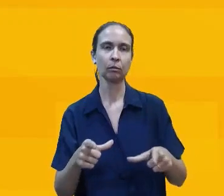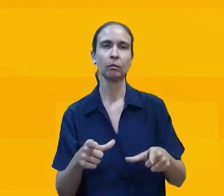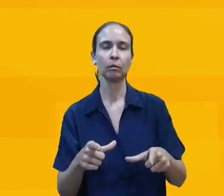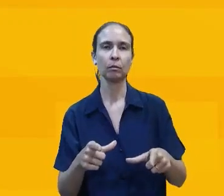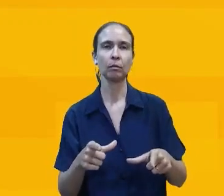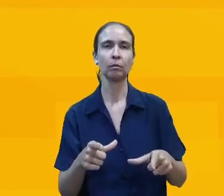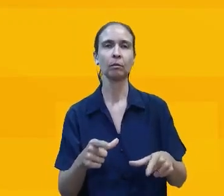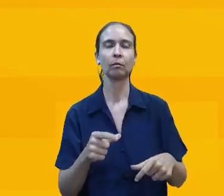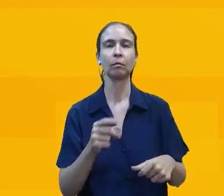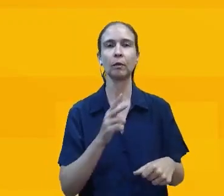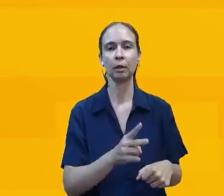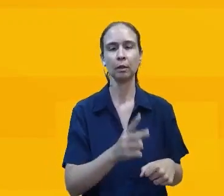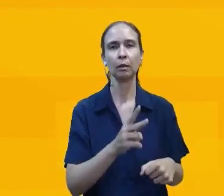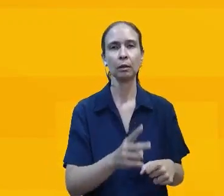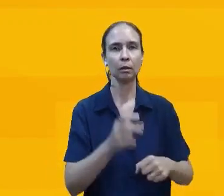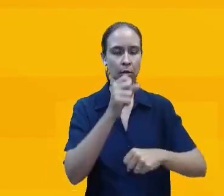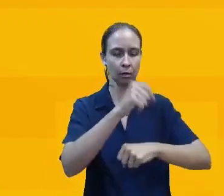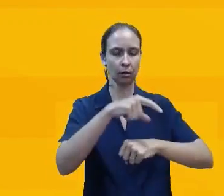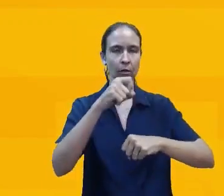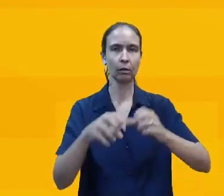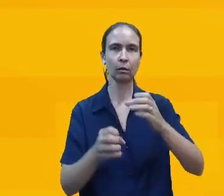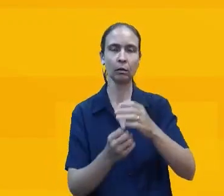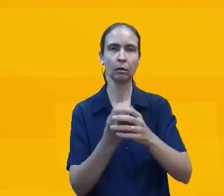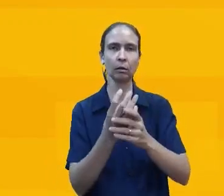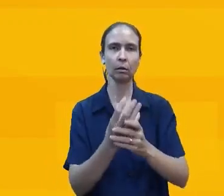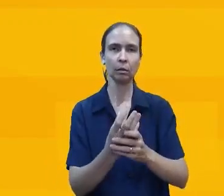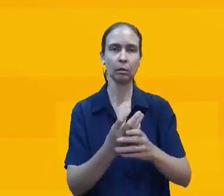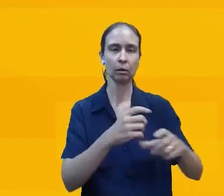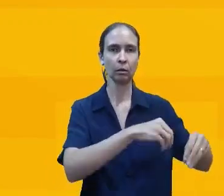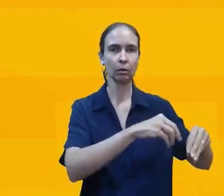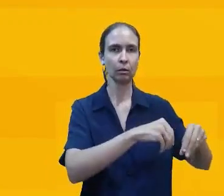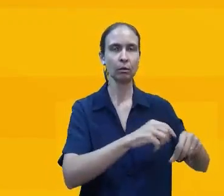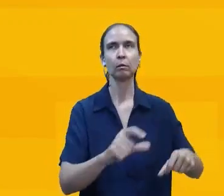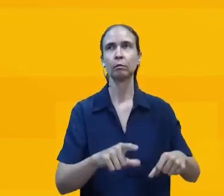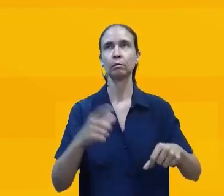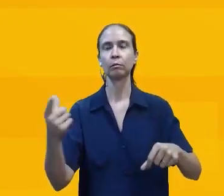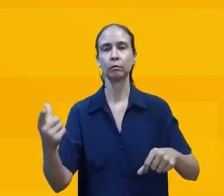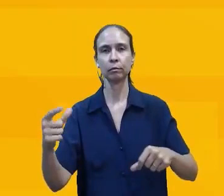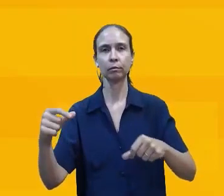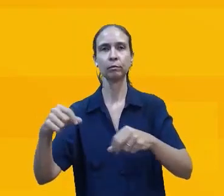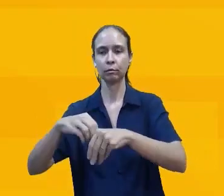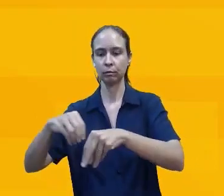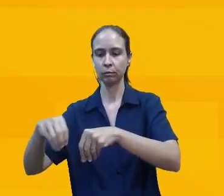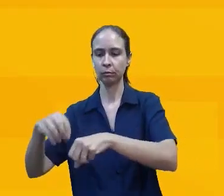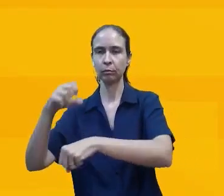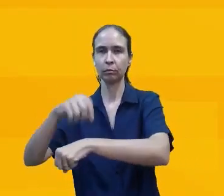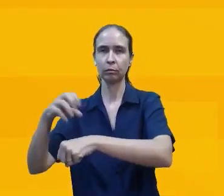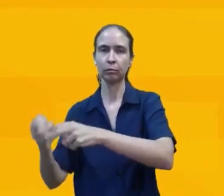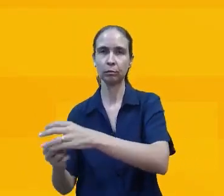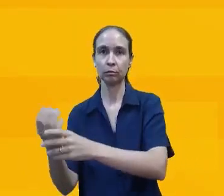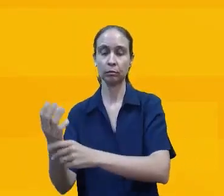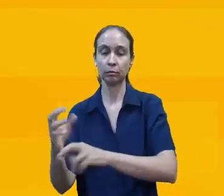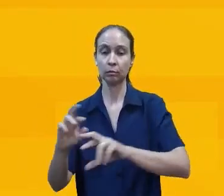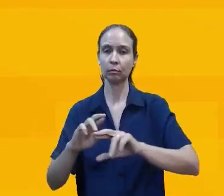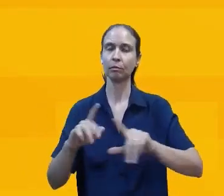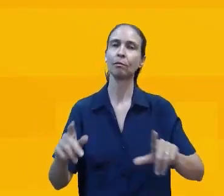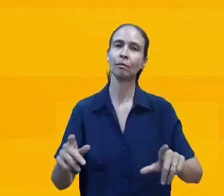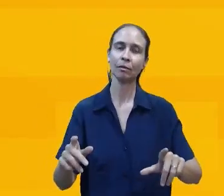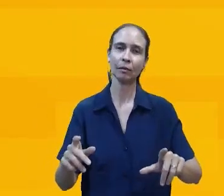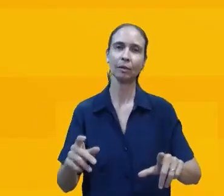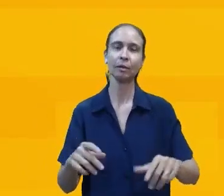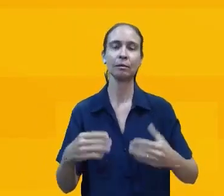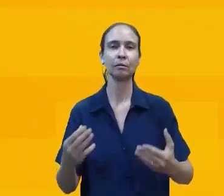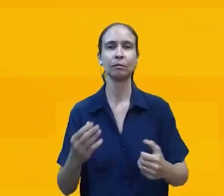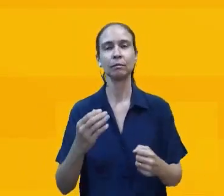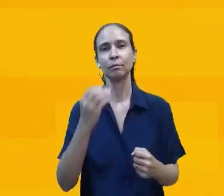doutor Aristóteles? E para facilitar o manejo de pragas e doenças. Mas é para isso que a